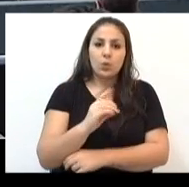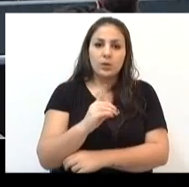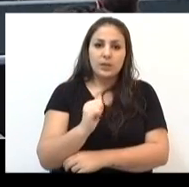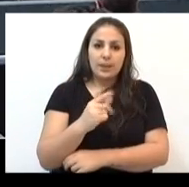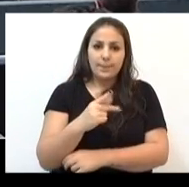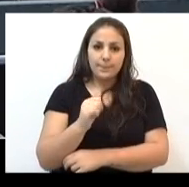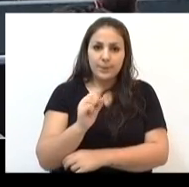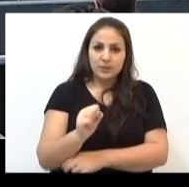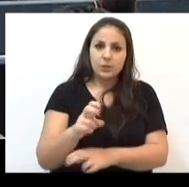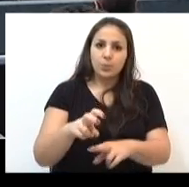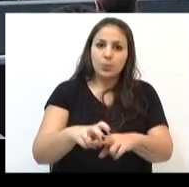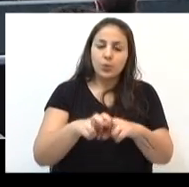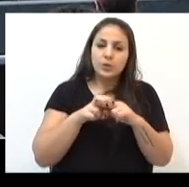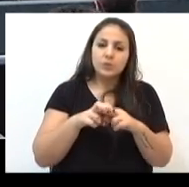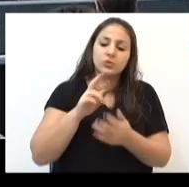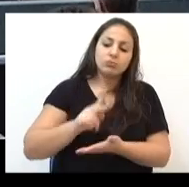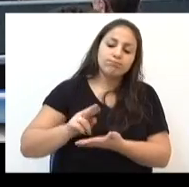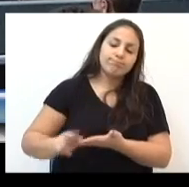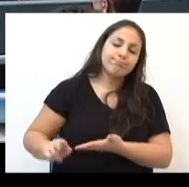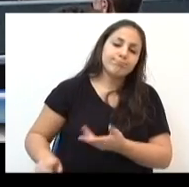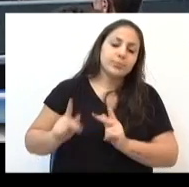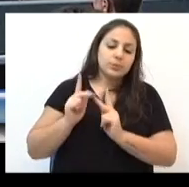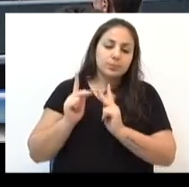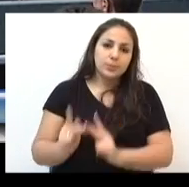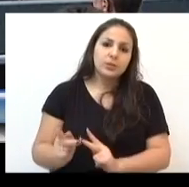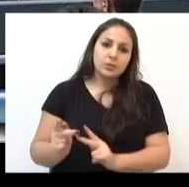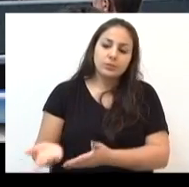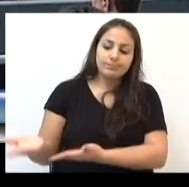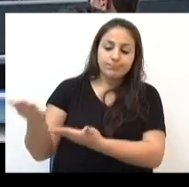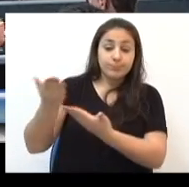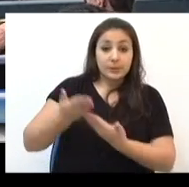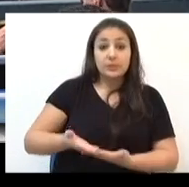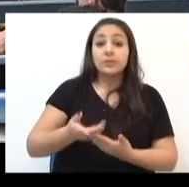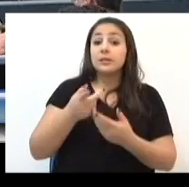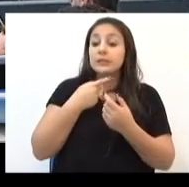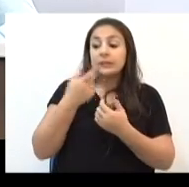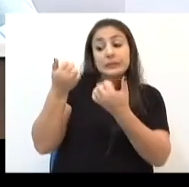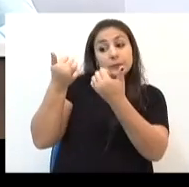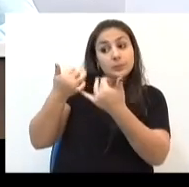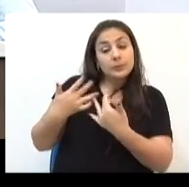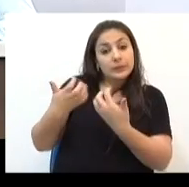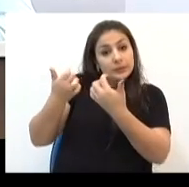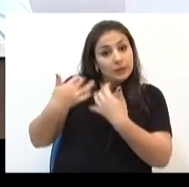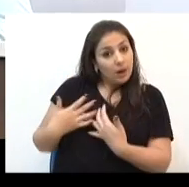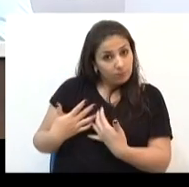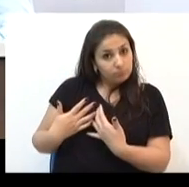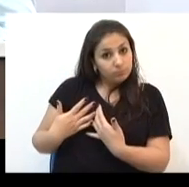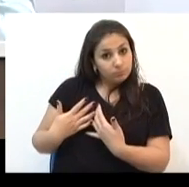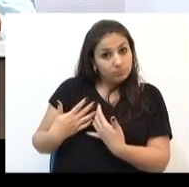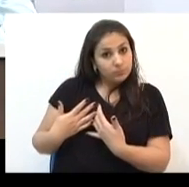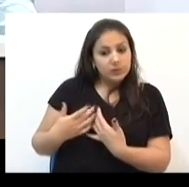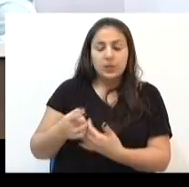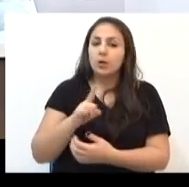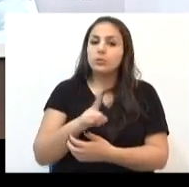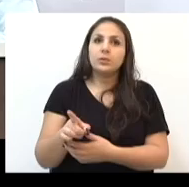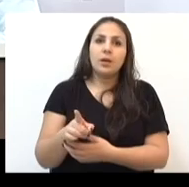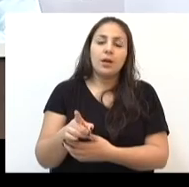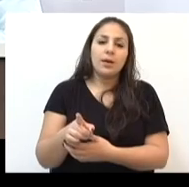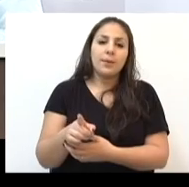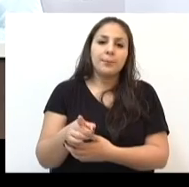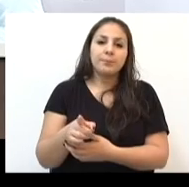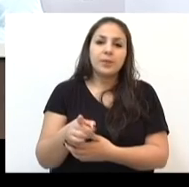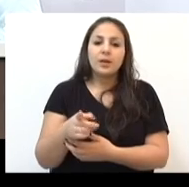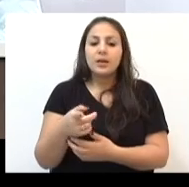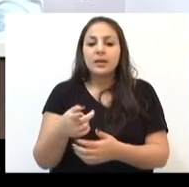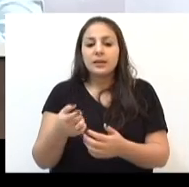isso, diversas pessoas serão convocadas a prestar esclarecimentos. Não estão descartadas as oitivas